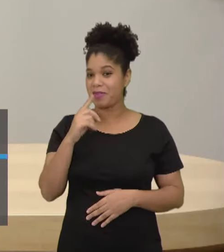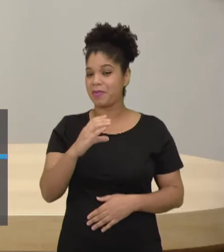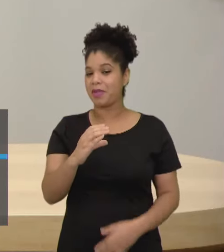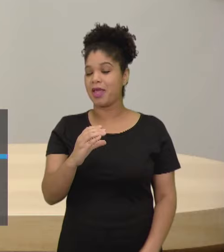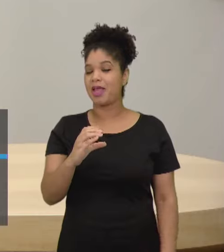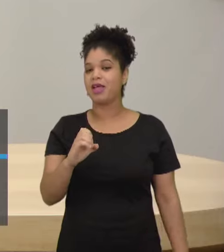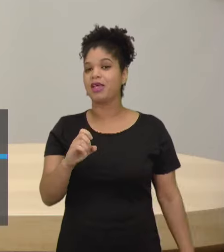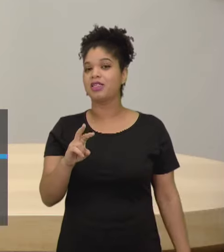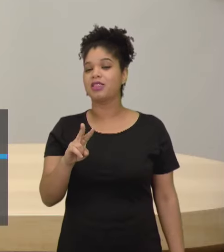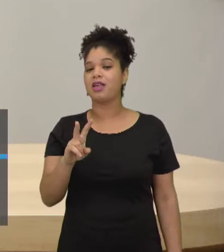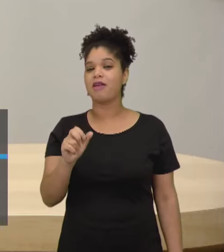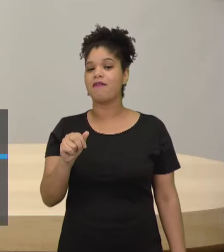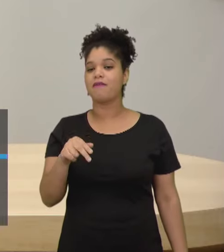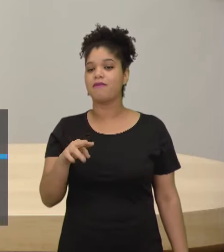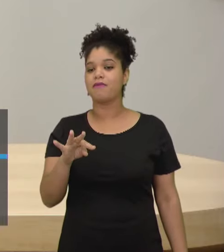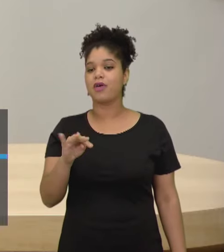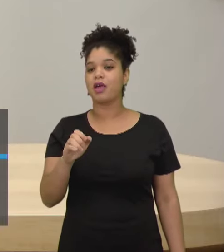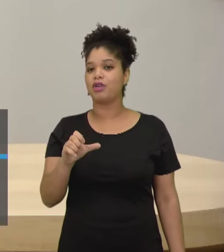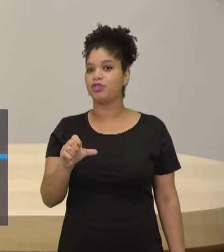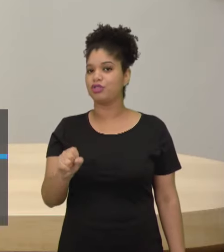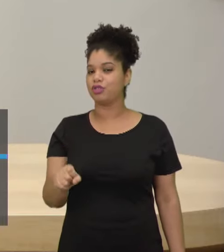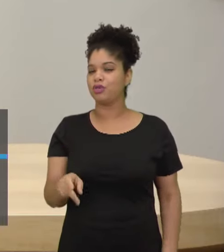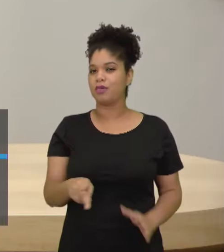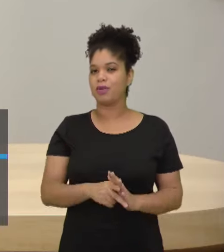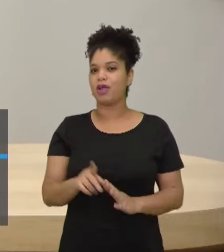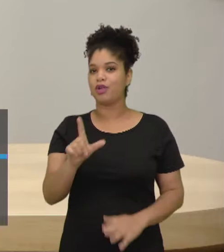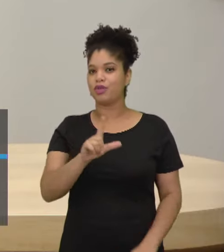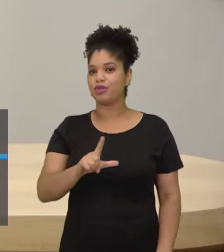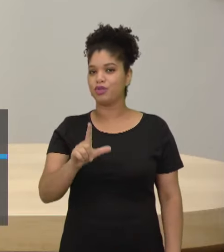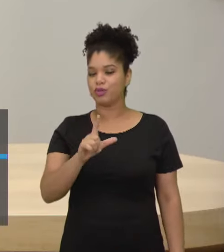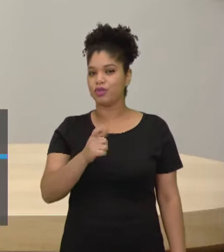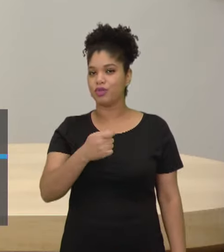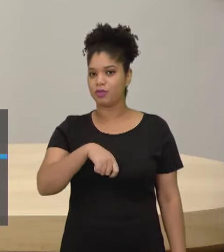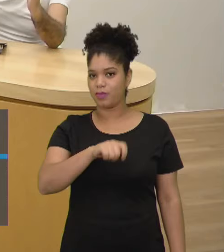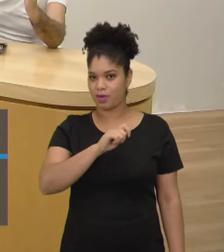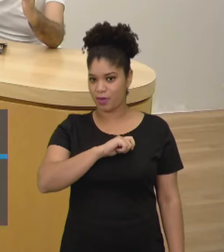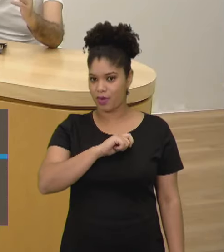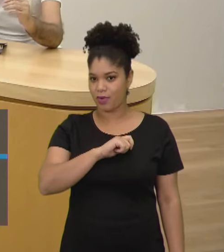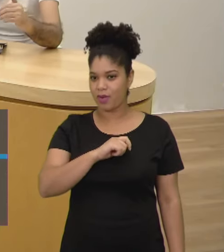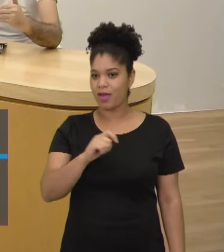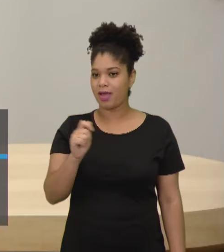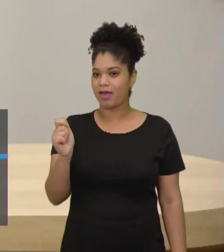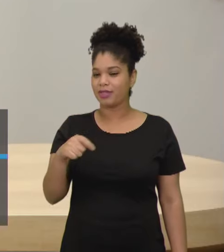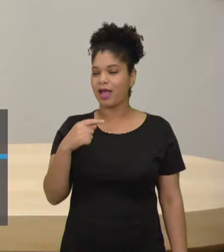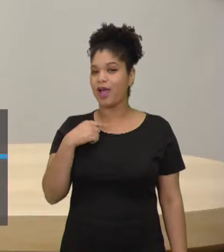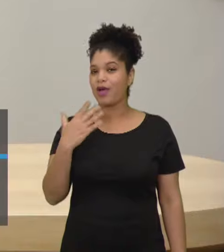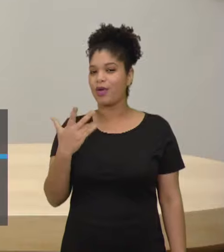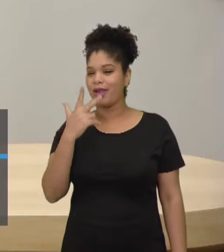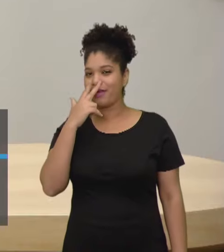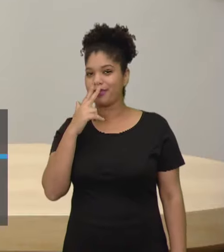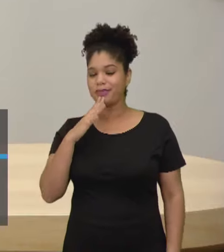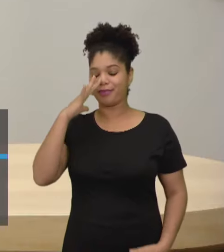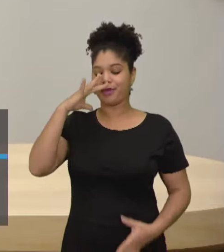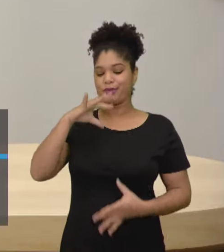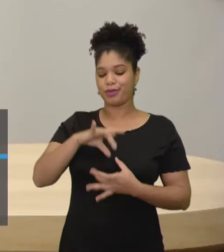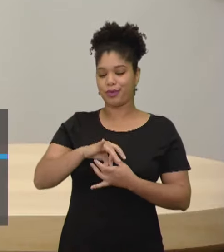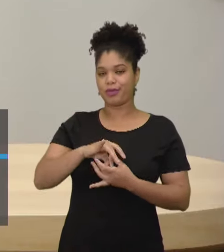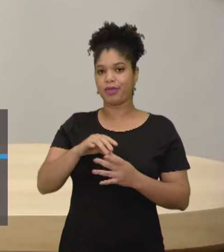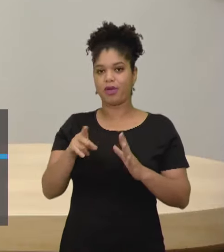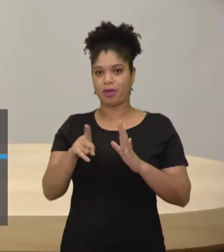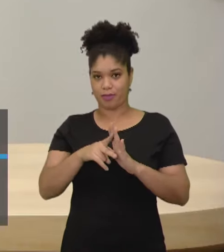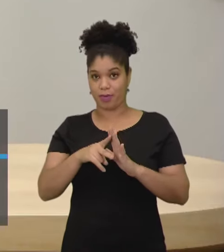literatura espanhola. Eu vou aqui arriscar, vou fazer um cosplay de aluno, posso? Perfeito. Método científico é quando a